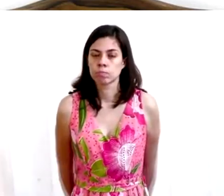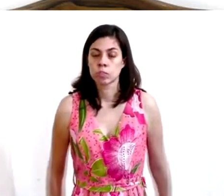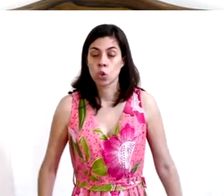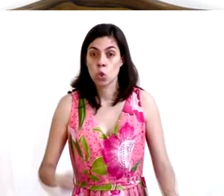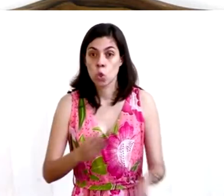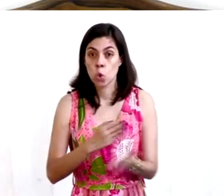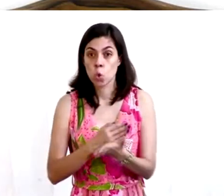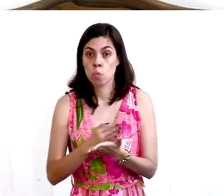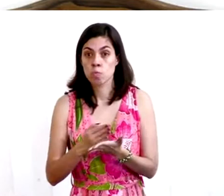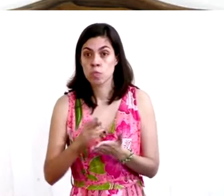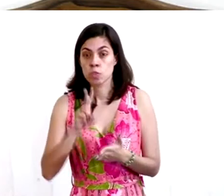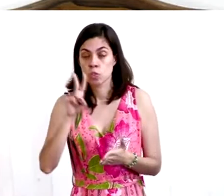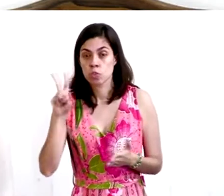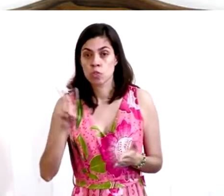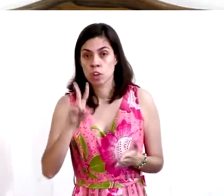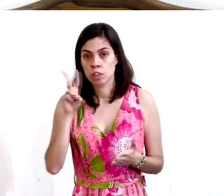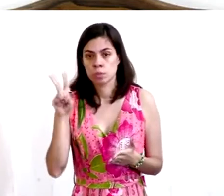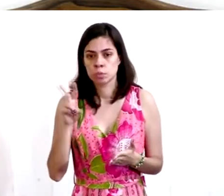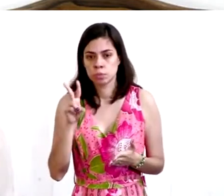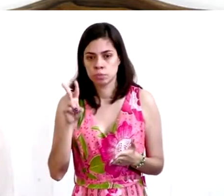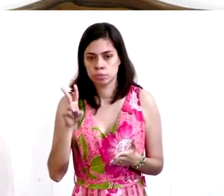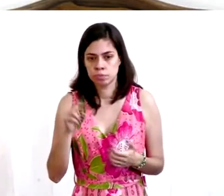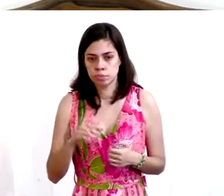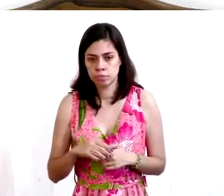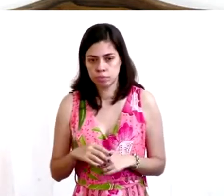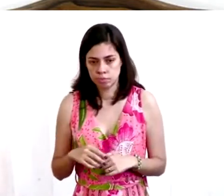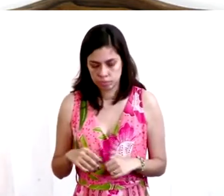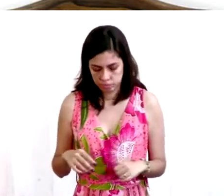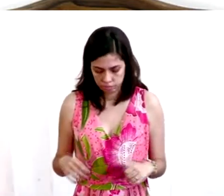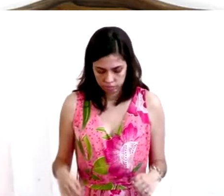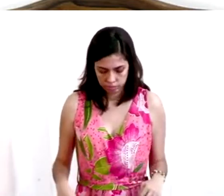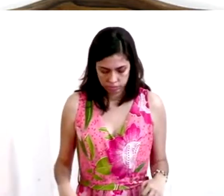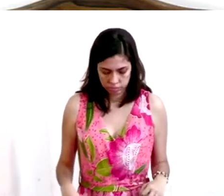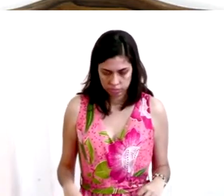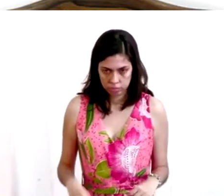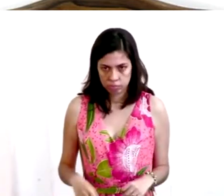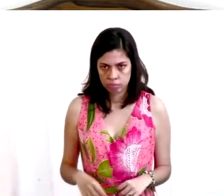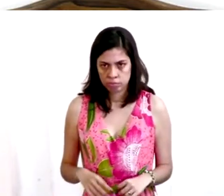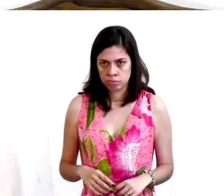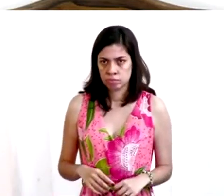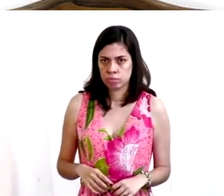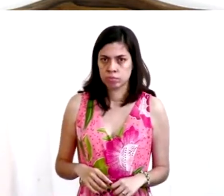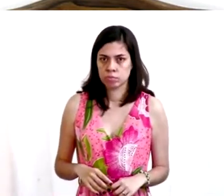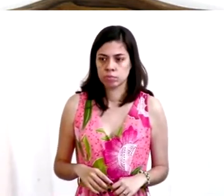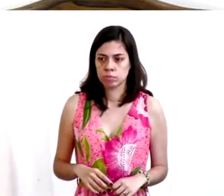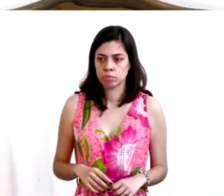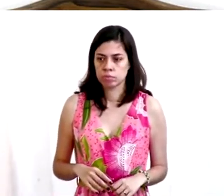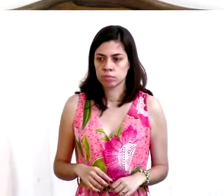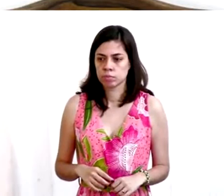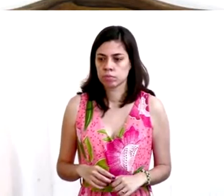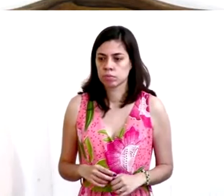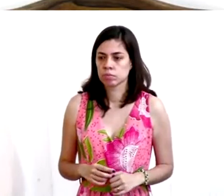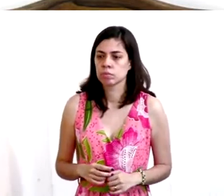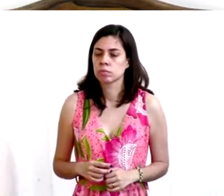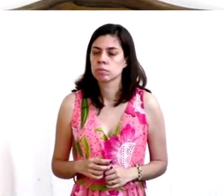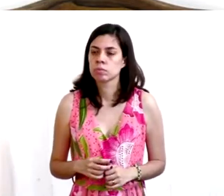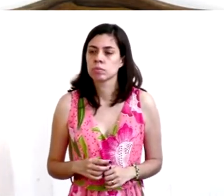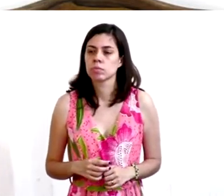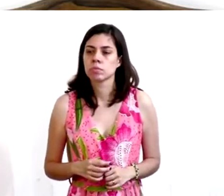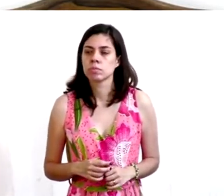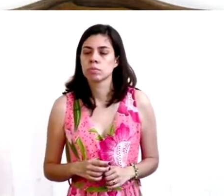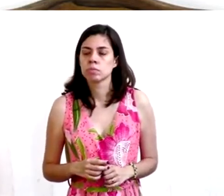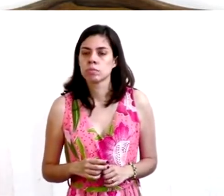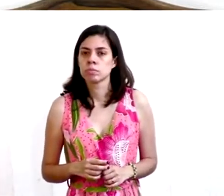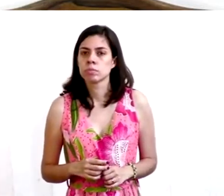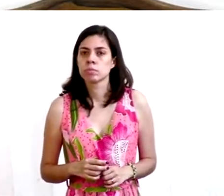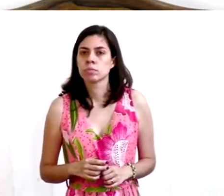princípio era o verbo para nós parece aquela coisa da língua portuguesa, do eu sou, tu és, ele é,